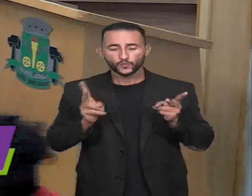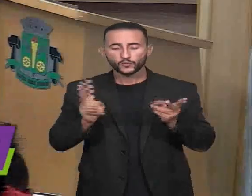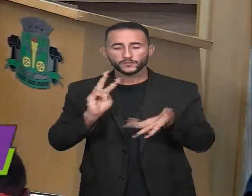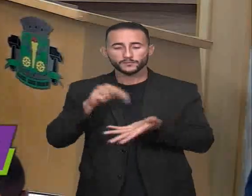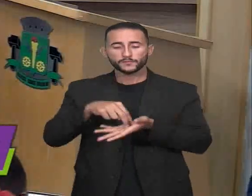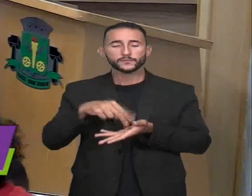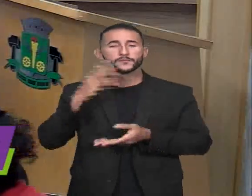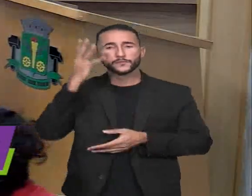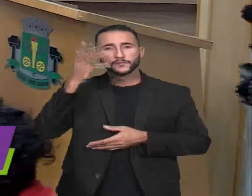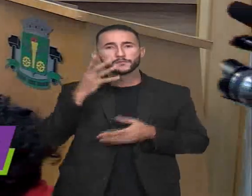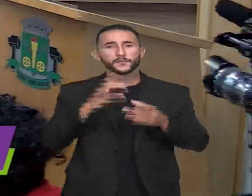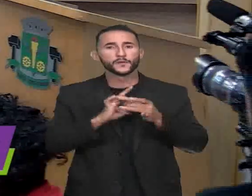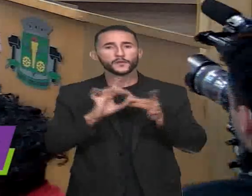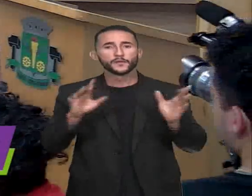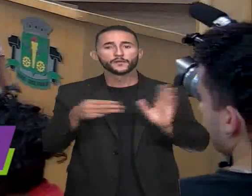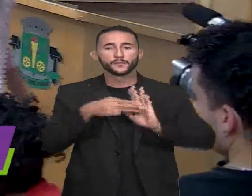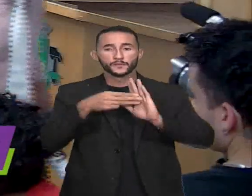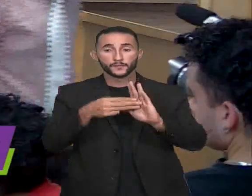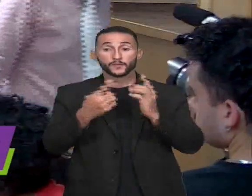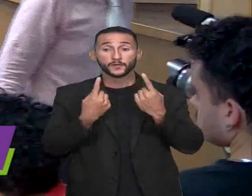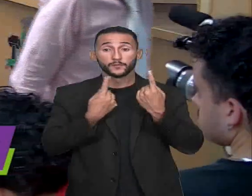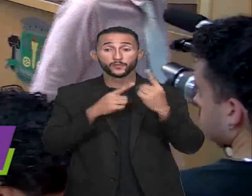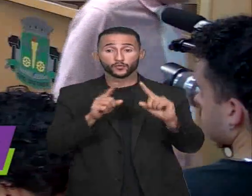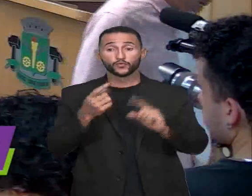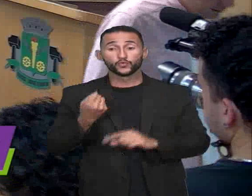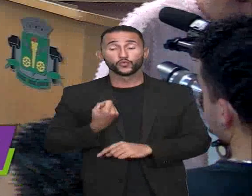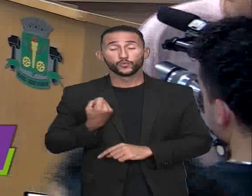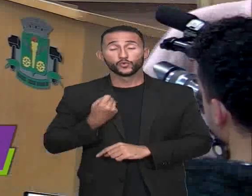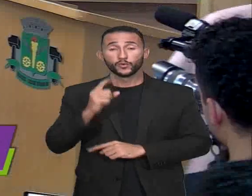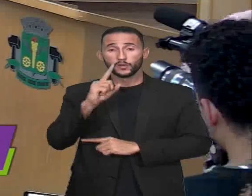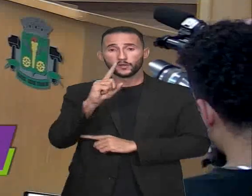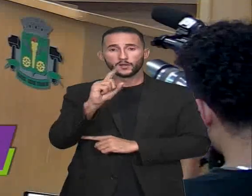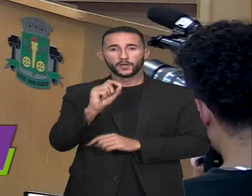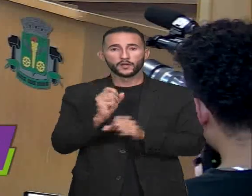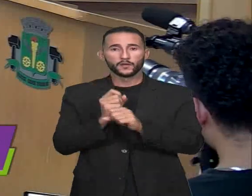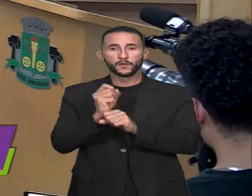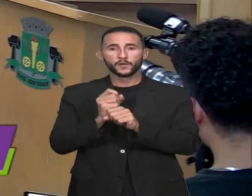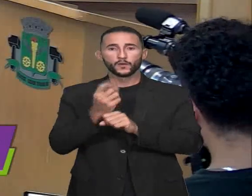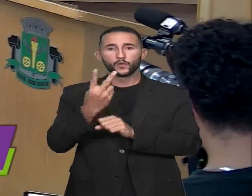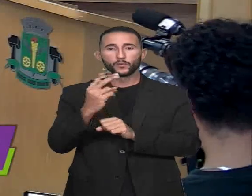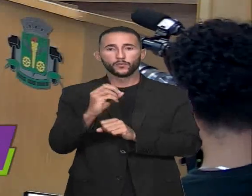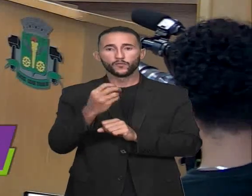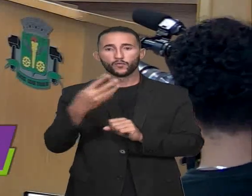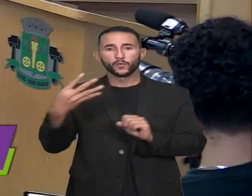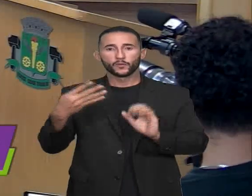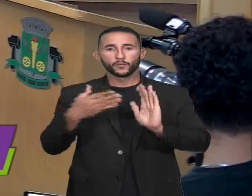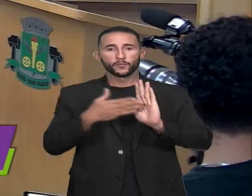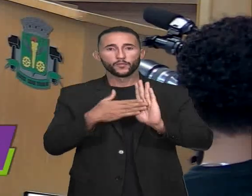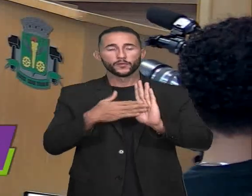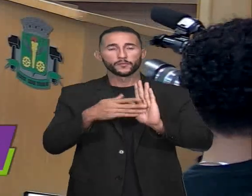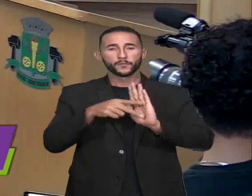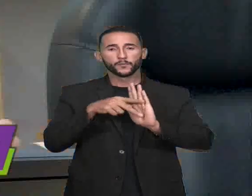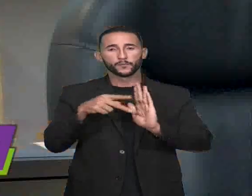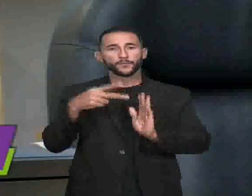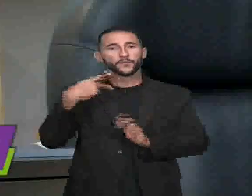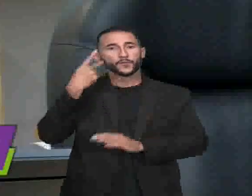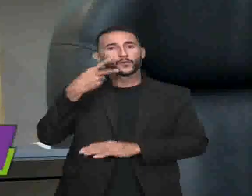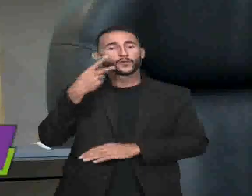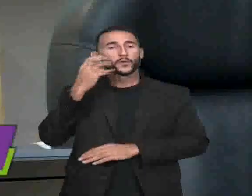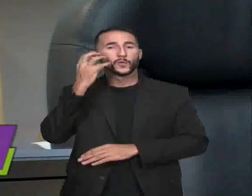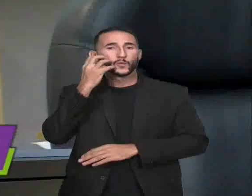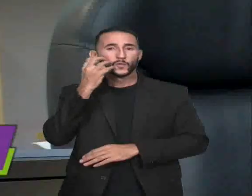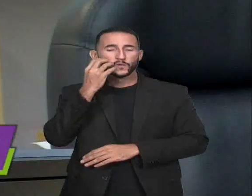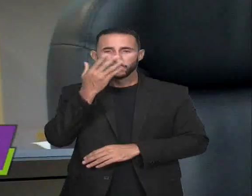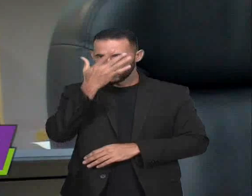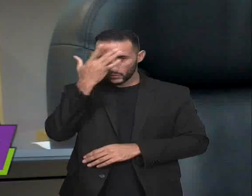discussão A Moção de repúdio 10 de24 da Nobre vereadora Lúcia da saúde não havendo Quem